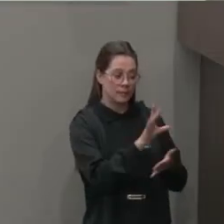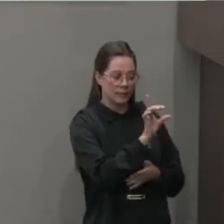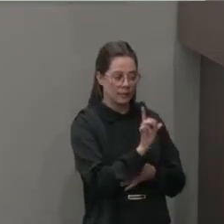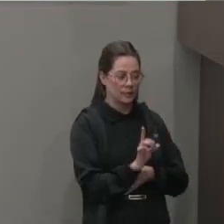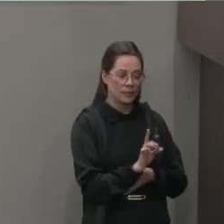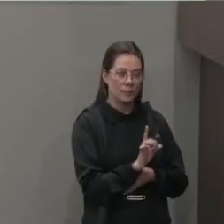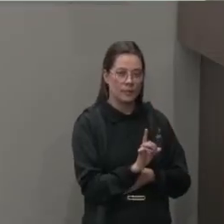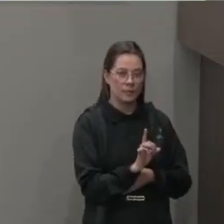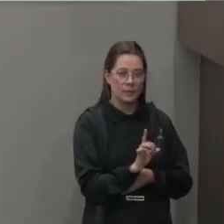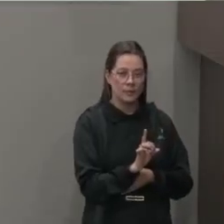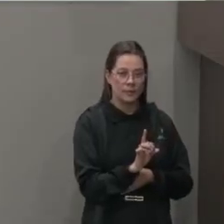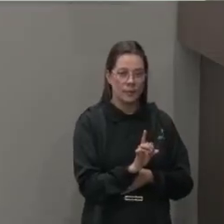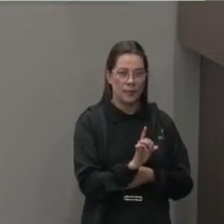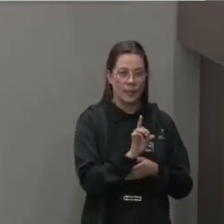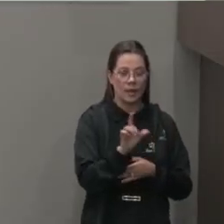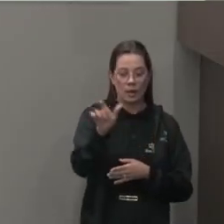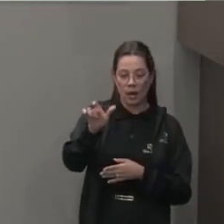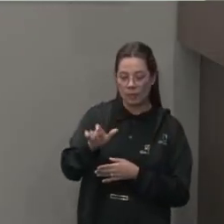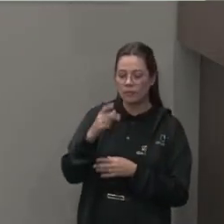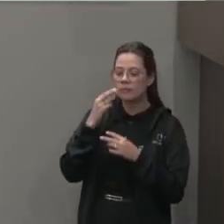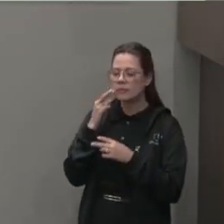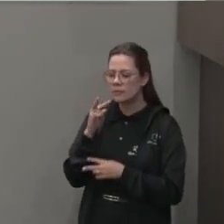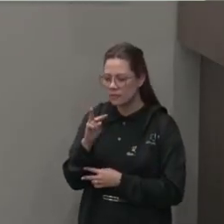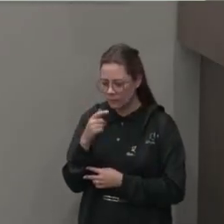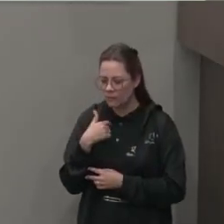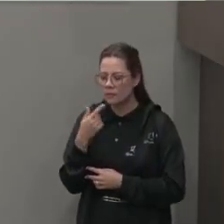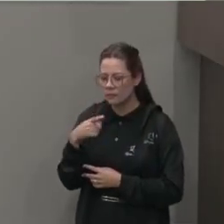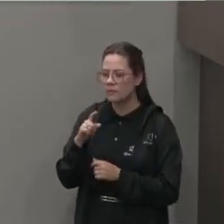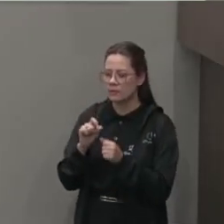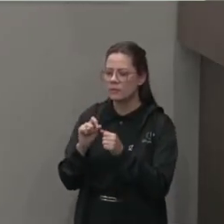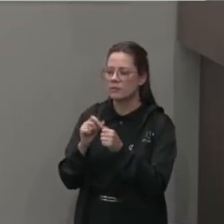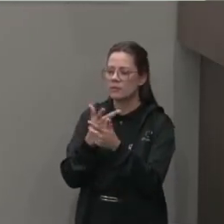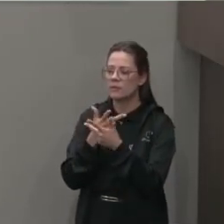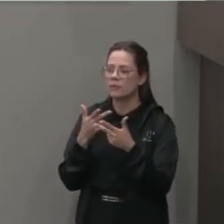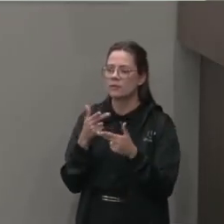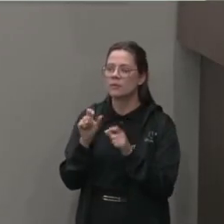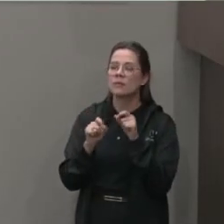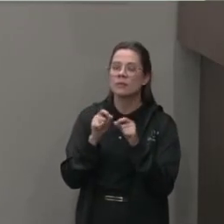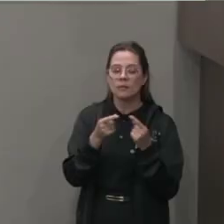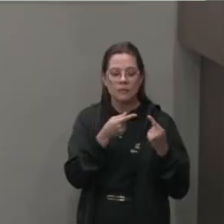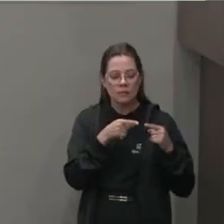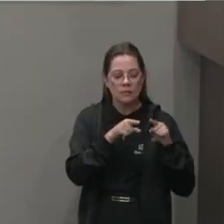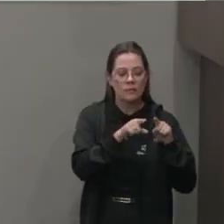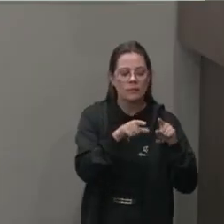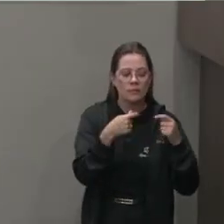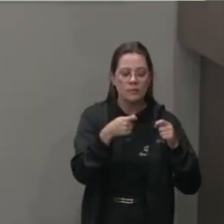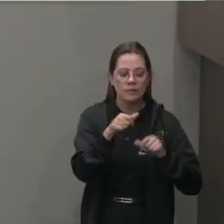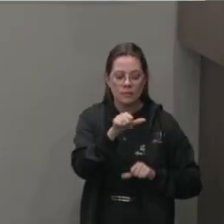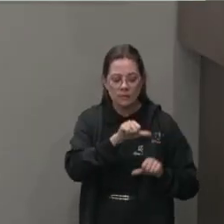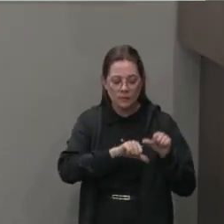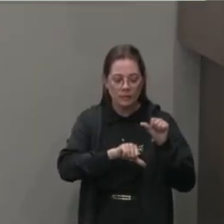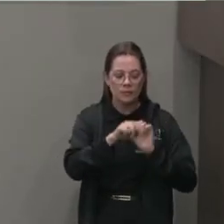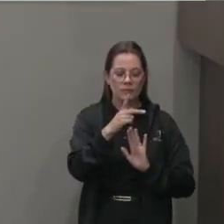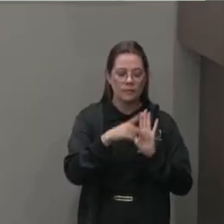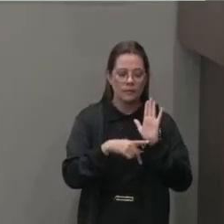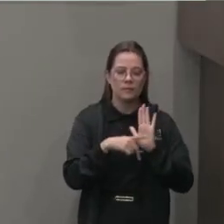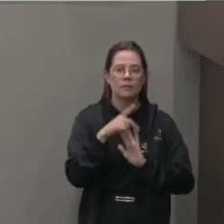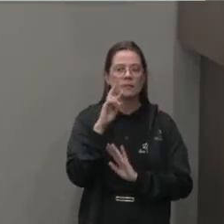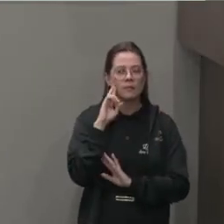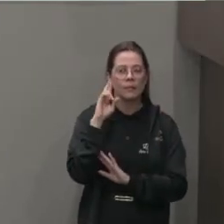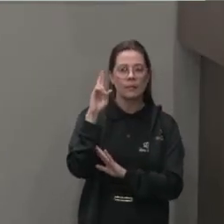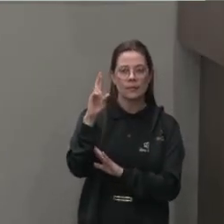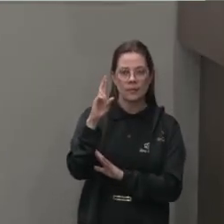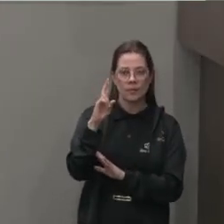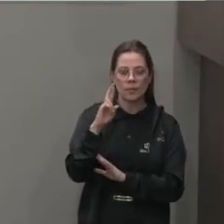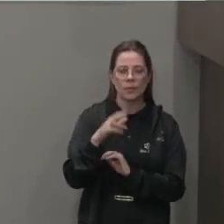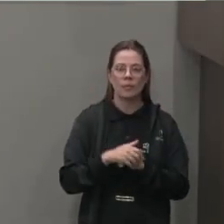direito do investidor ele olhar, não, eu vou lá fazer isso aqui, o que vai ser a minha contrapartida? Eu preciso de uma alteração no plano diretor. Tua